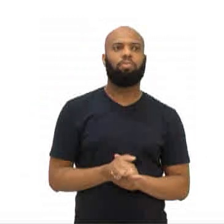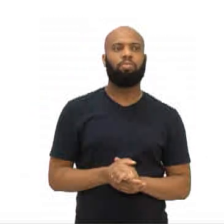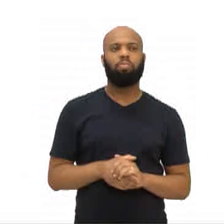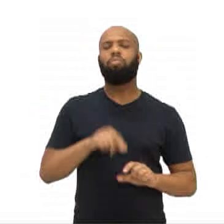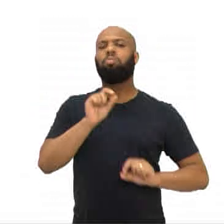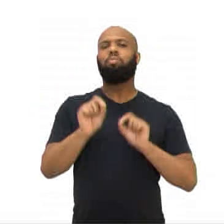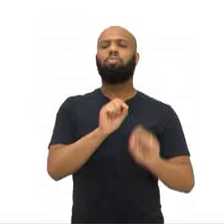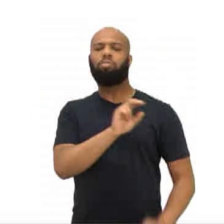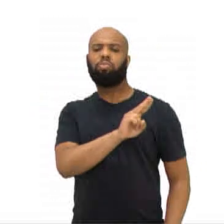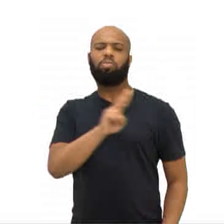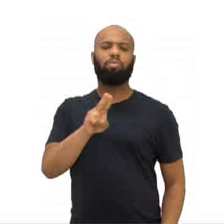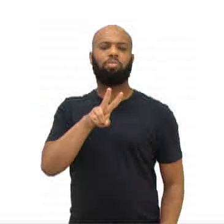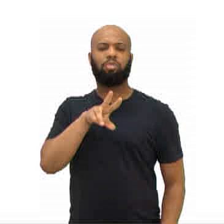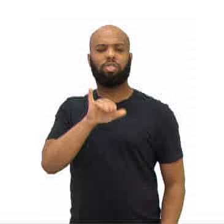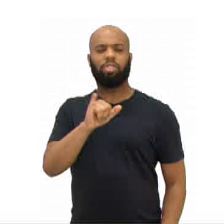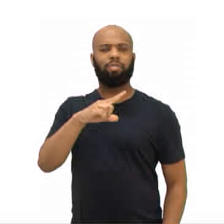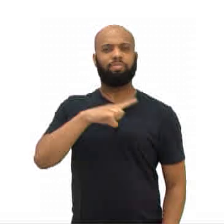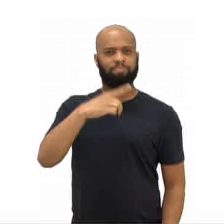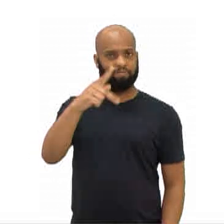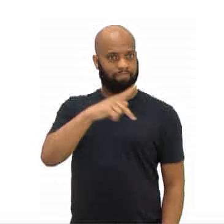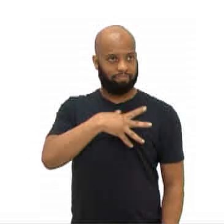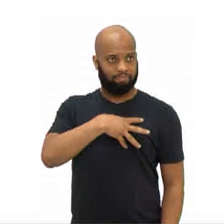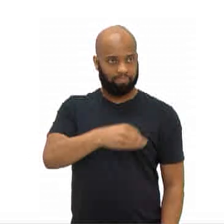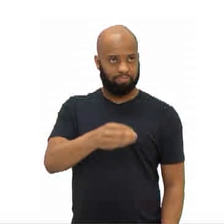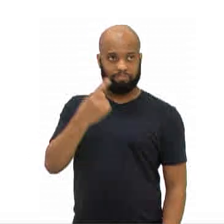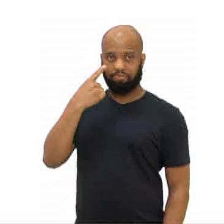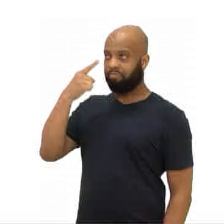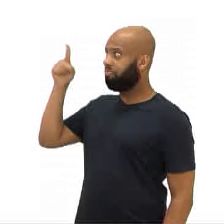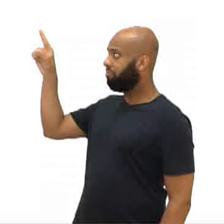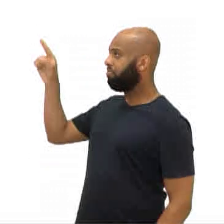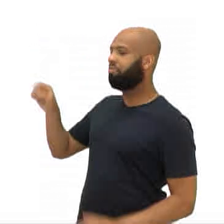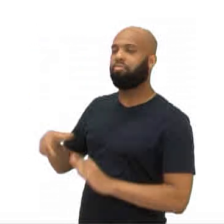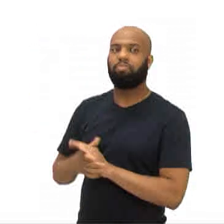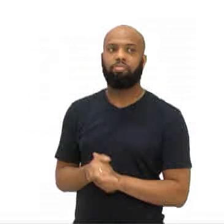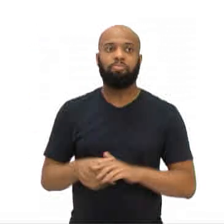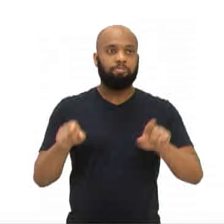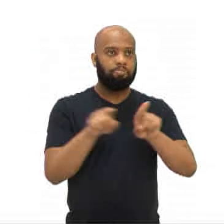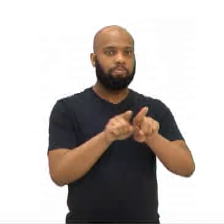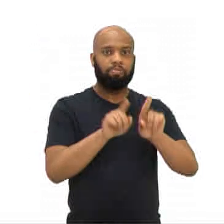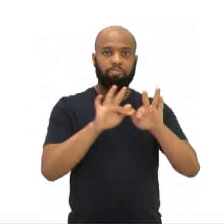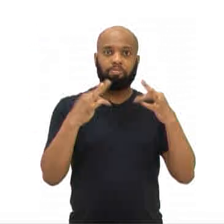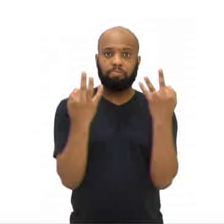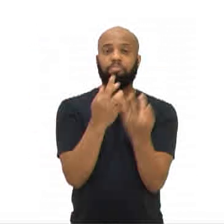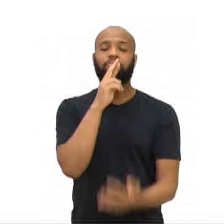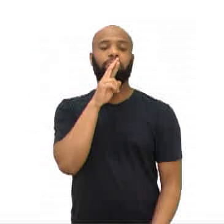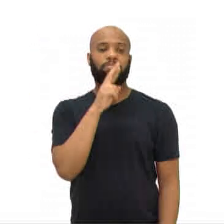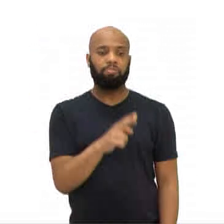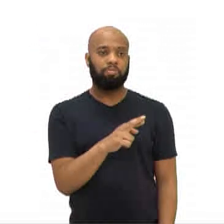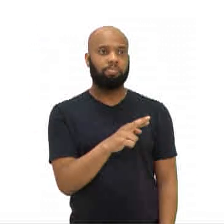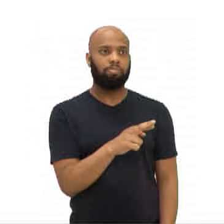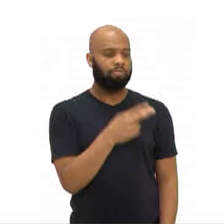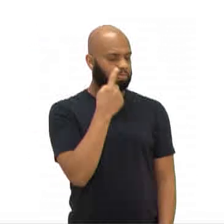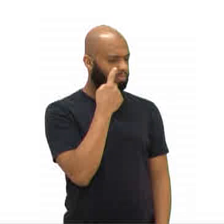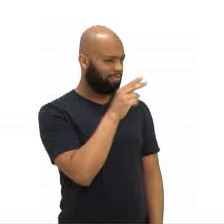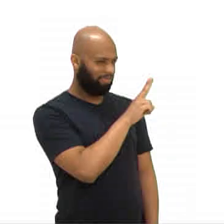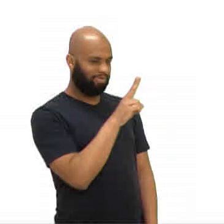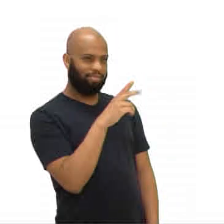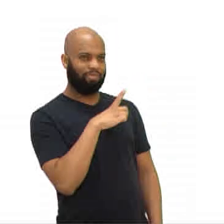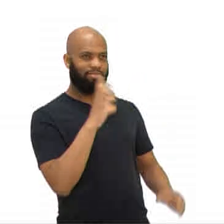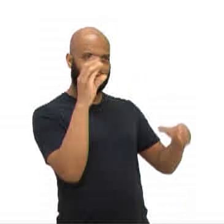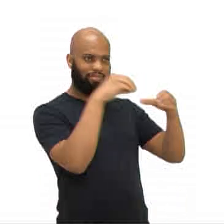quer registrar a seu hijito? E aí, a família responde, Johnny Freddy, senhor.